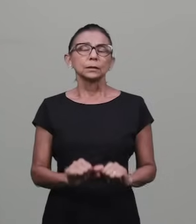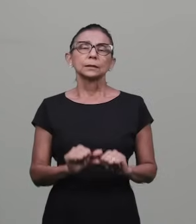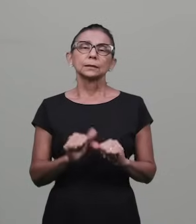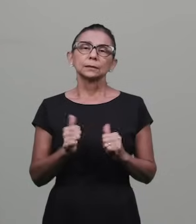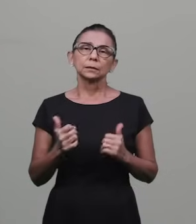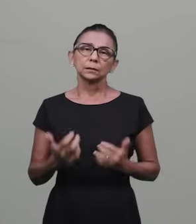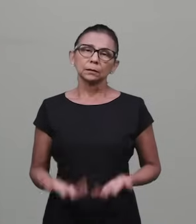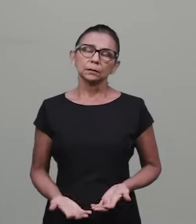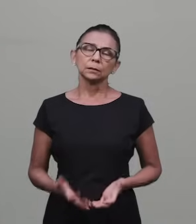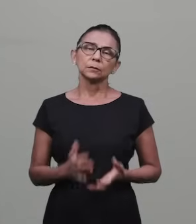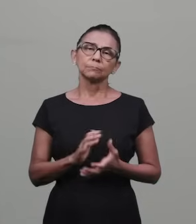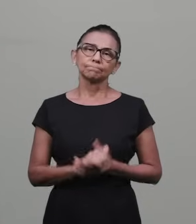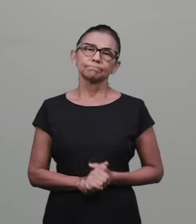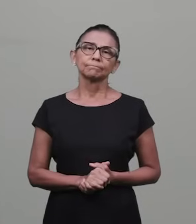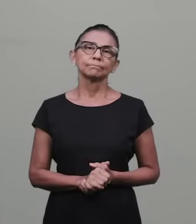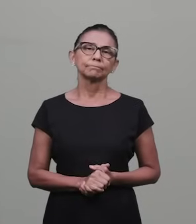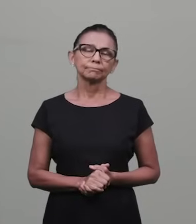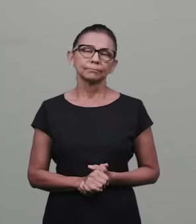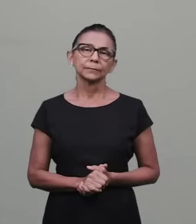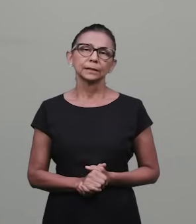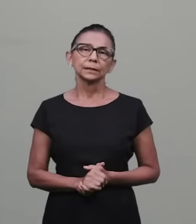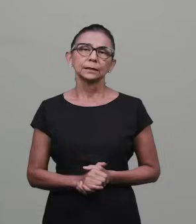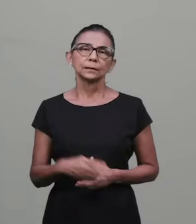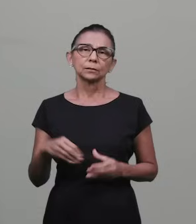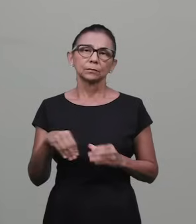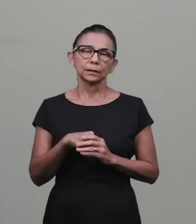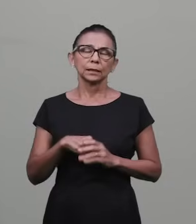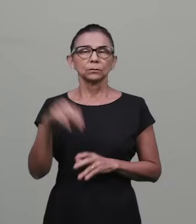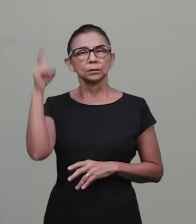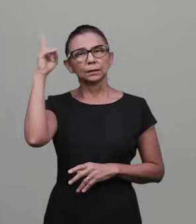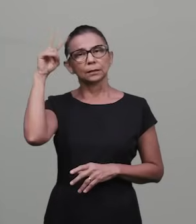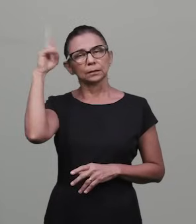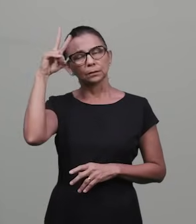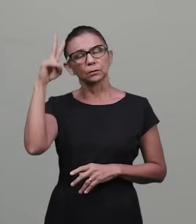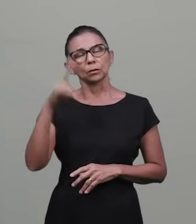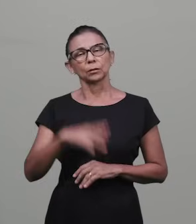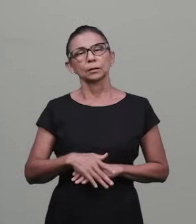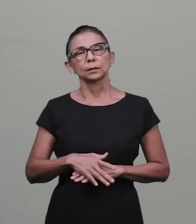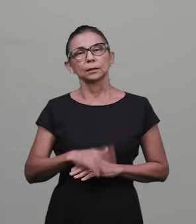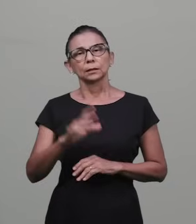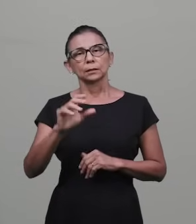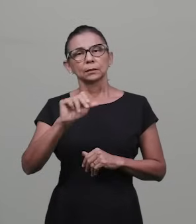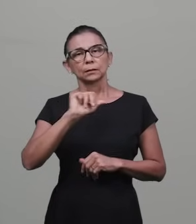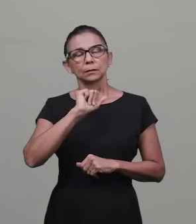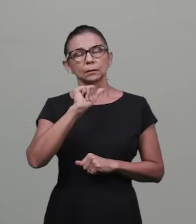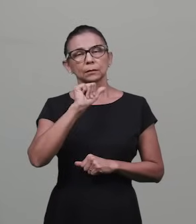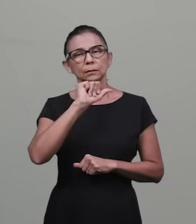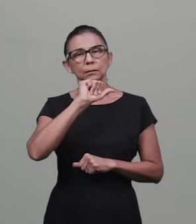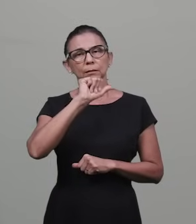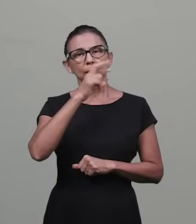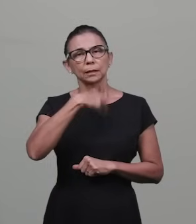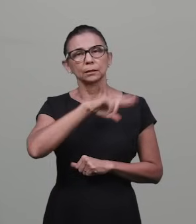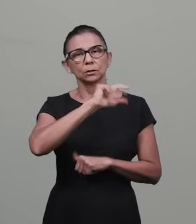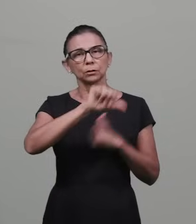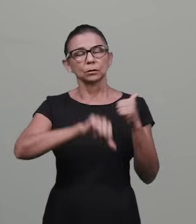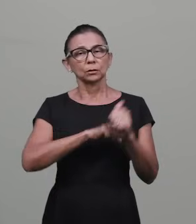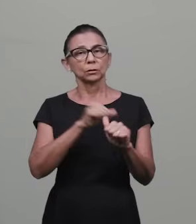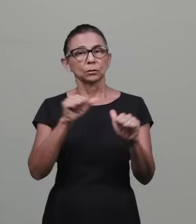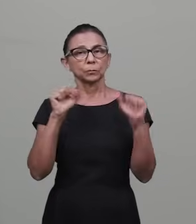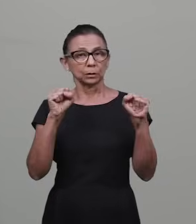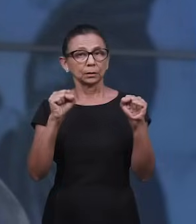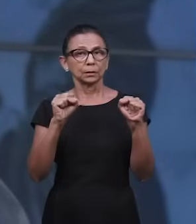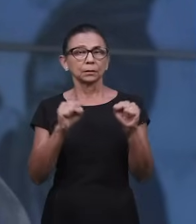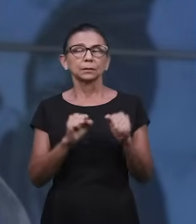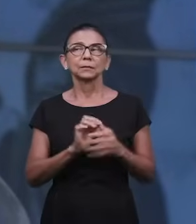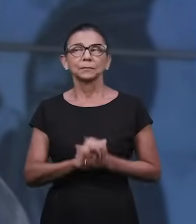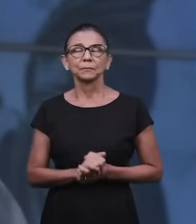esposa na vida de um pastor, de um homem como esse, de homens que pregam o reino de Deus. Amém? Que Deus abençoe. Paz,